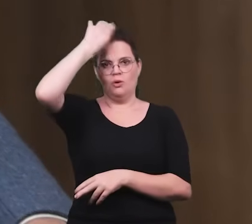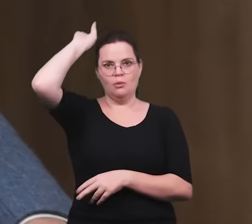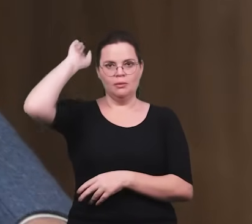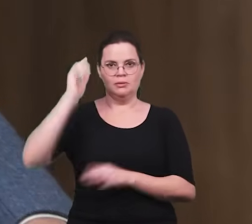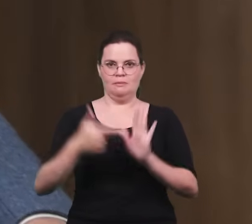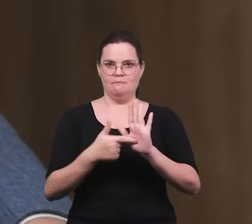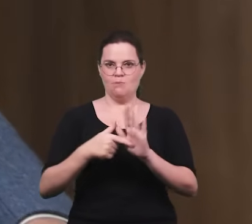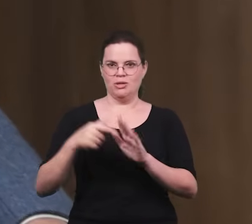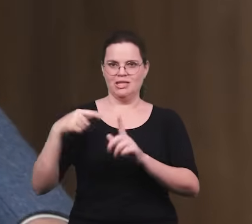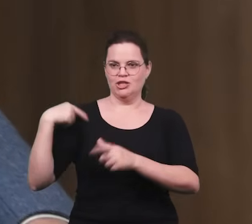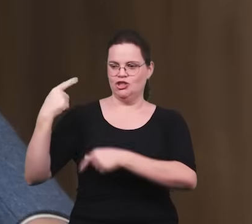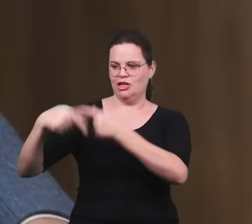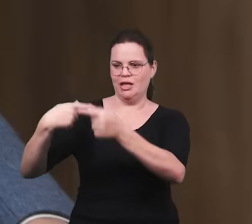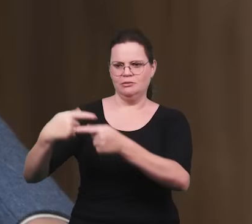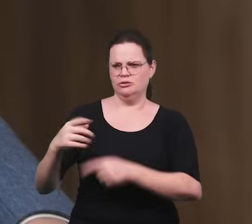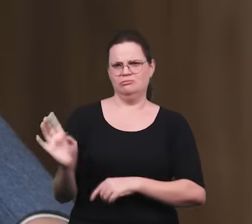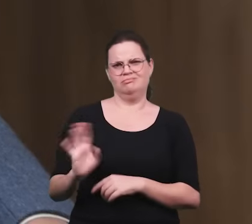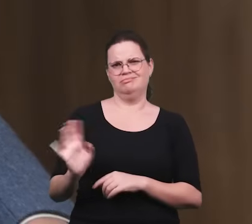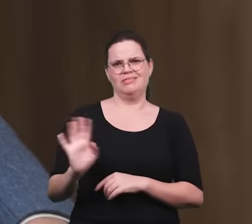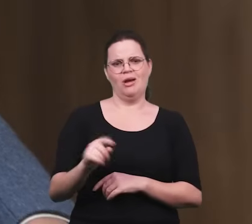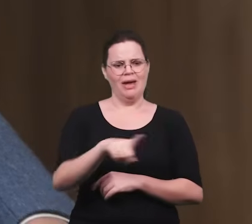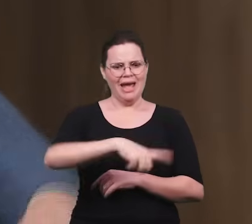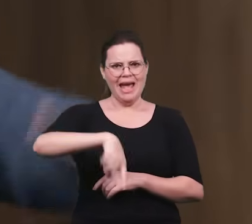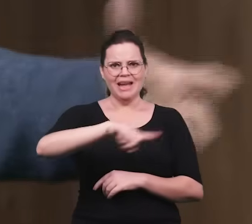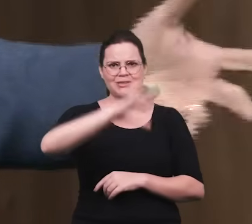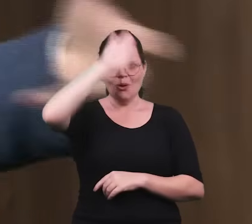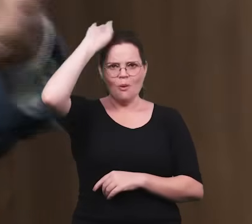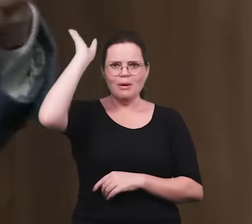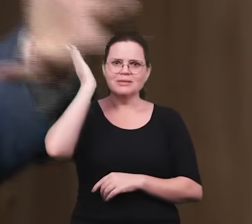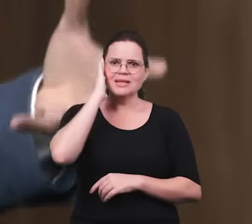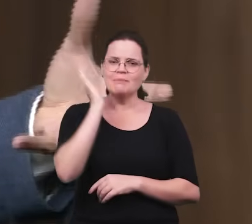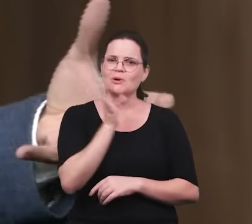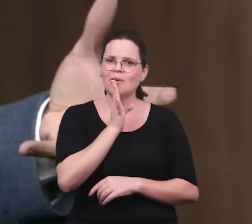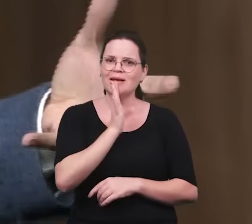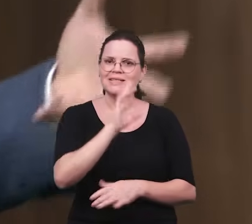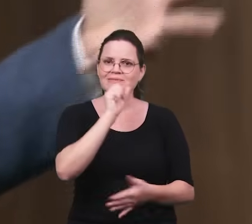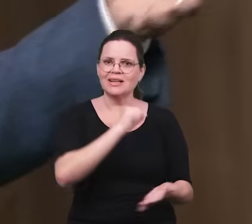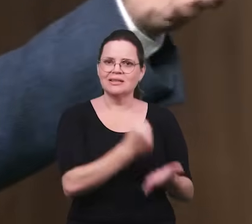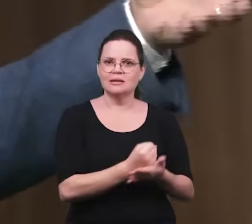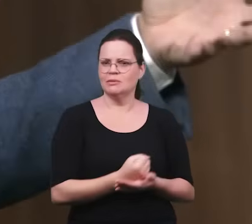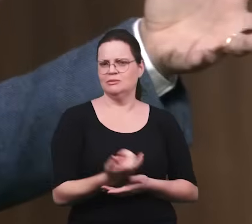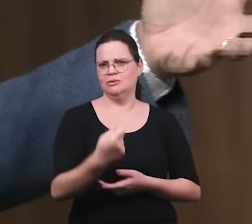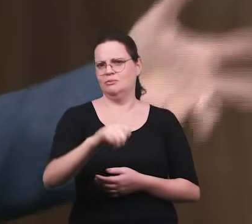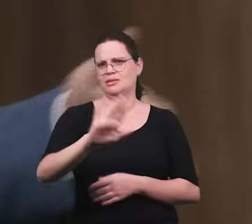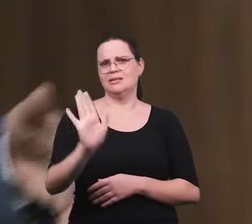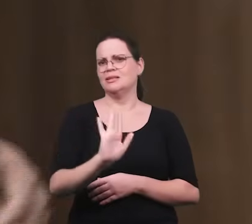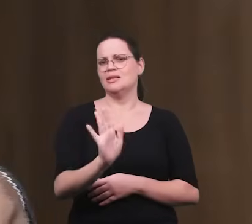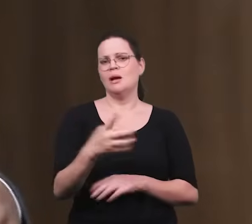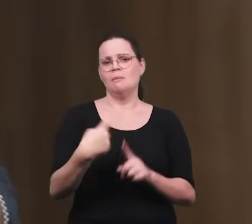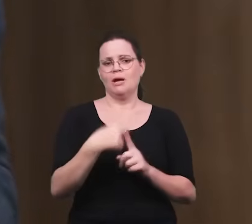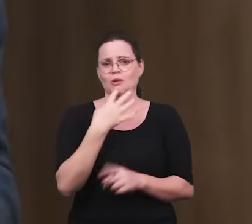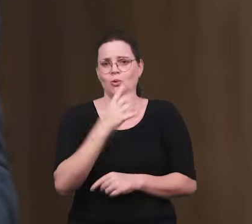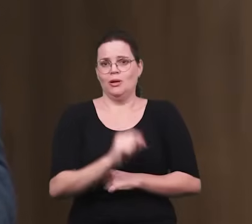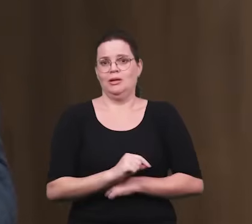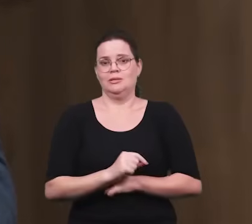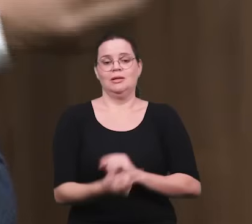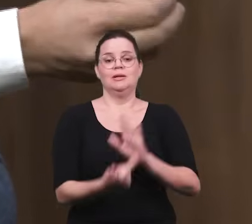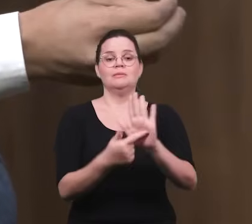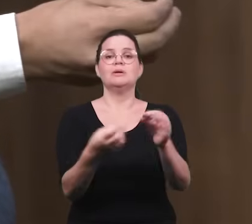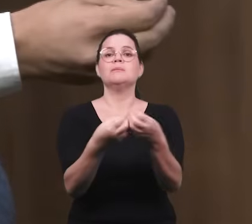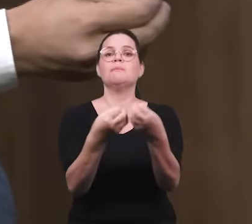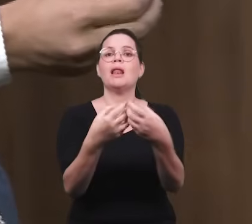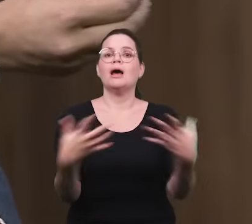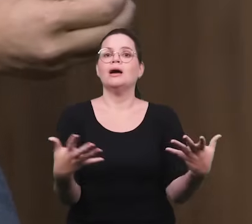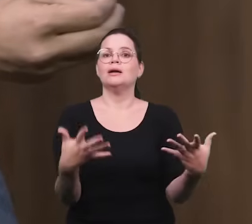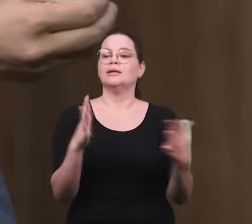fala de genealogias, os romanos não conheciam o Antigo Testamento, então ele não fica citando versículo, a lei. O que ele fala? Dos